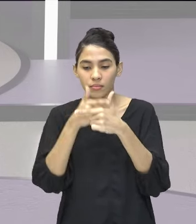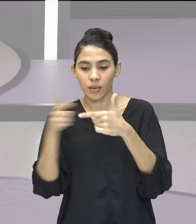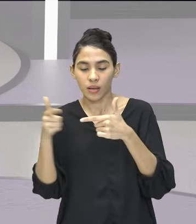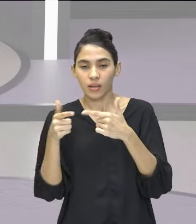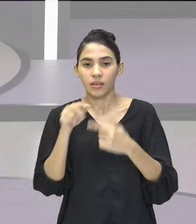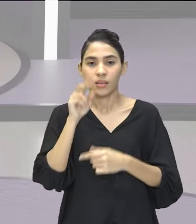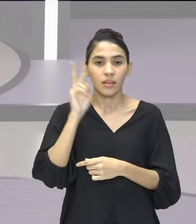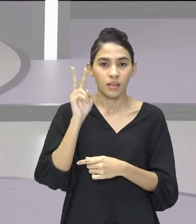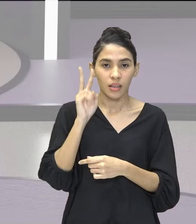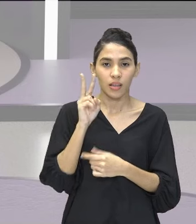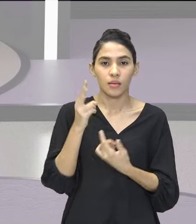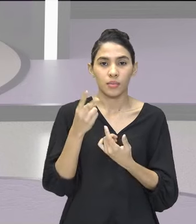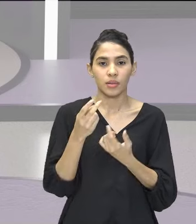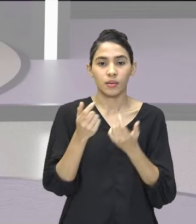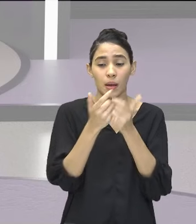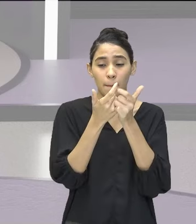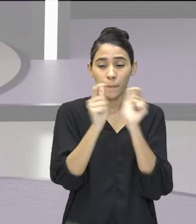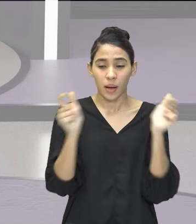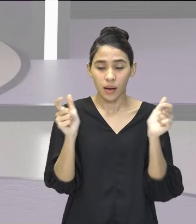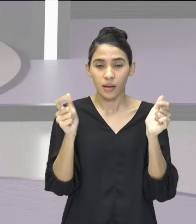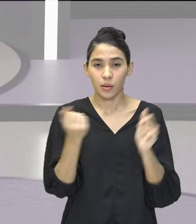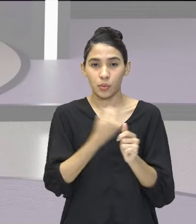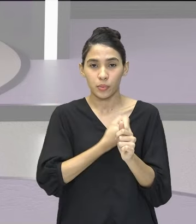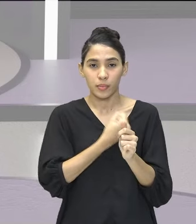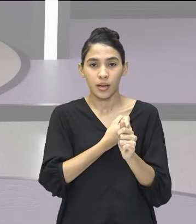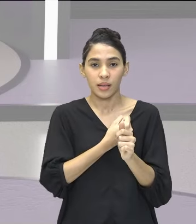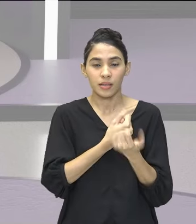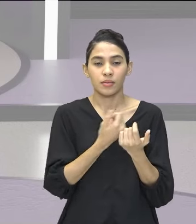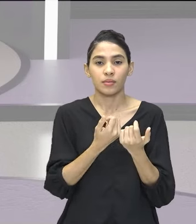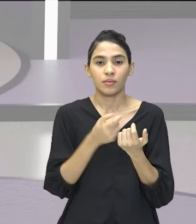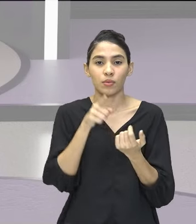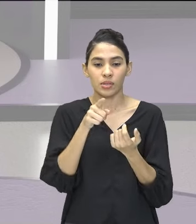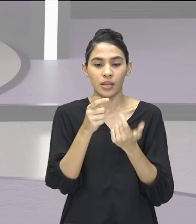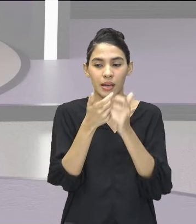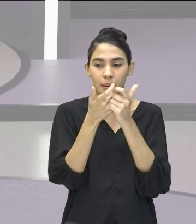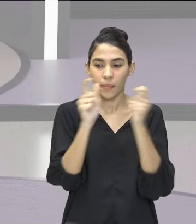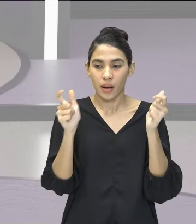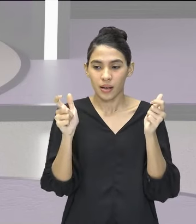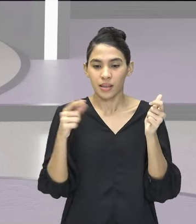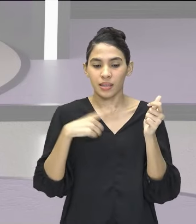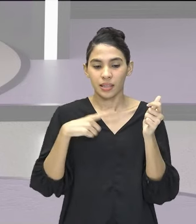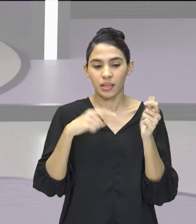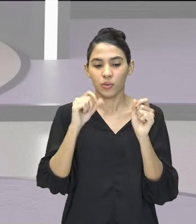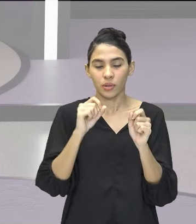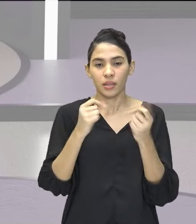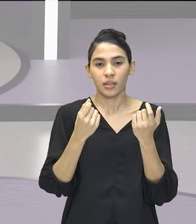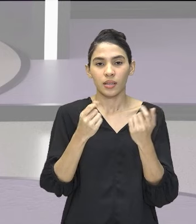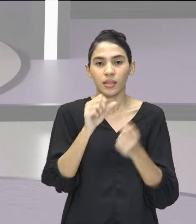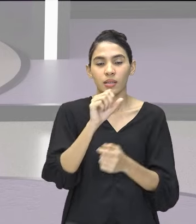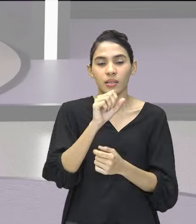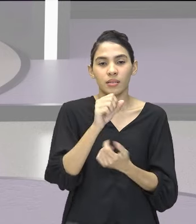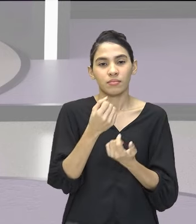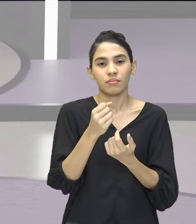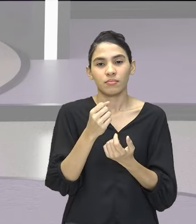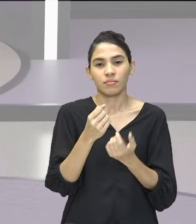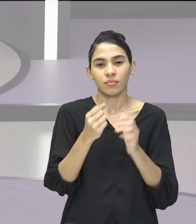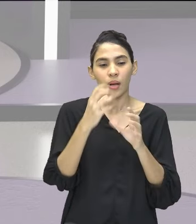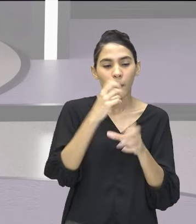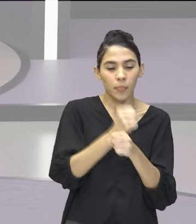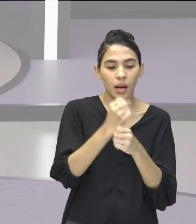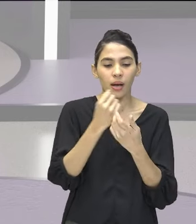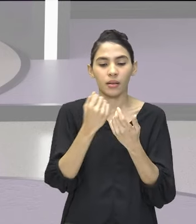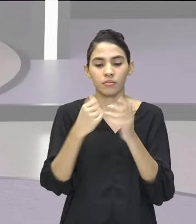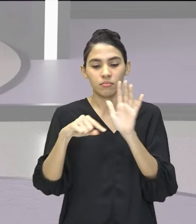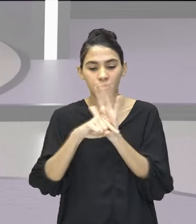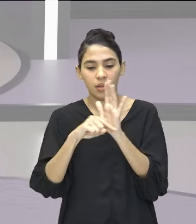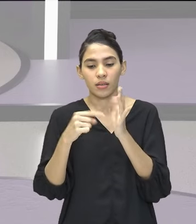se estuda expressão numérica? Quando está se usando expressão numérica, aparecem ali os sinais de associação, que vêm nos